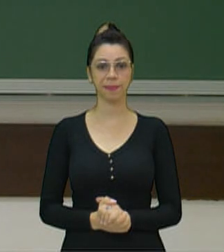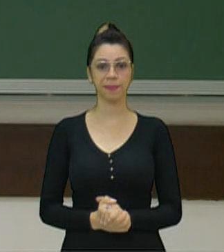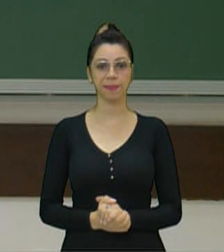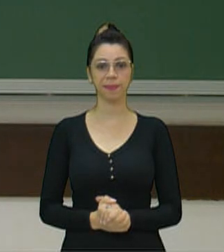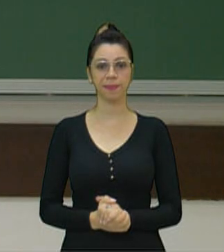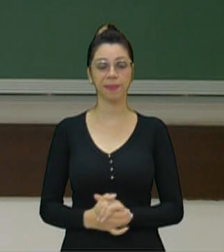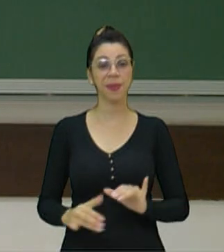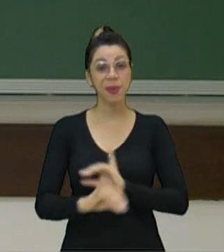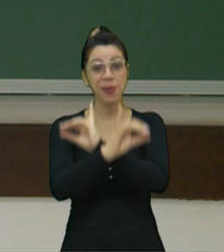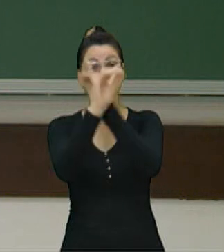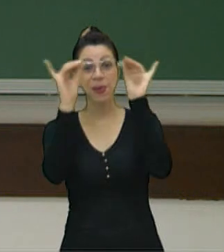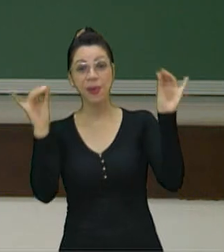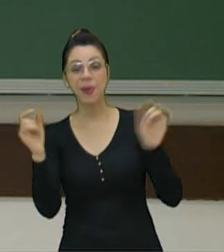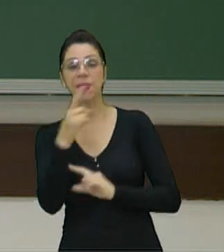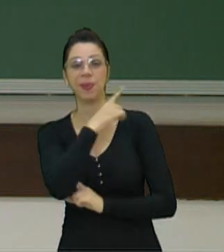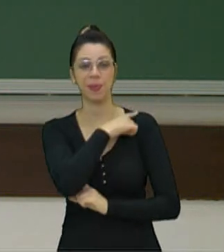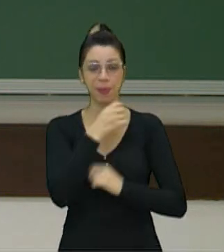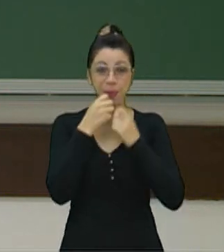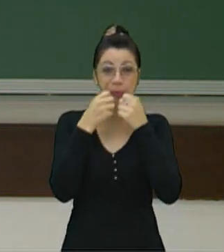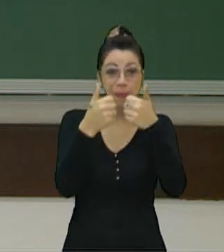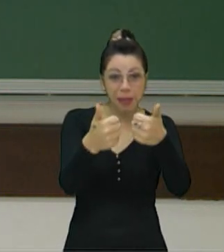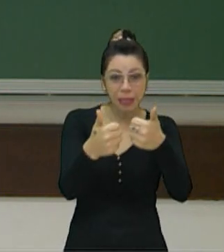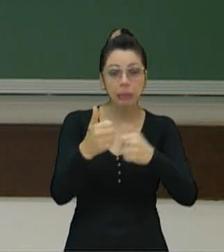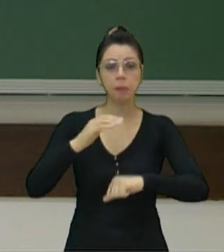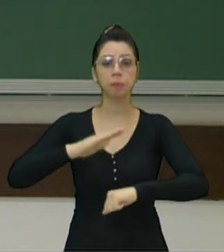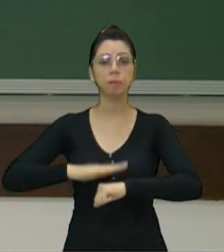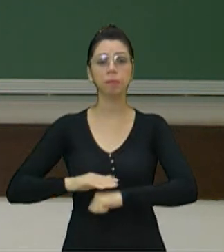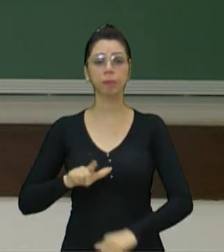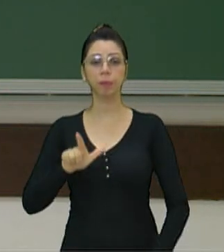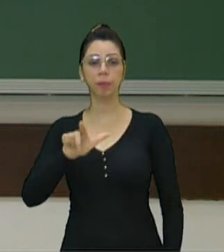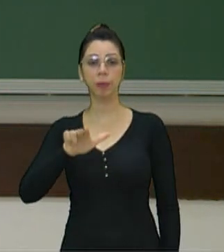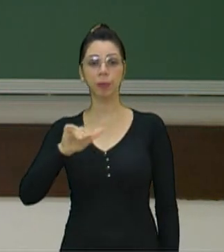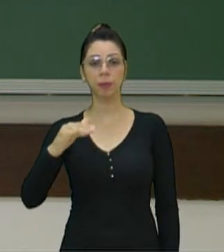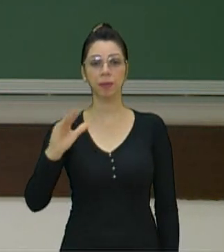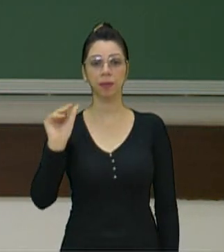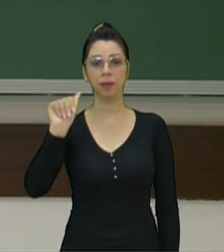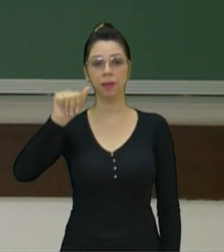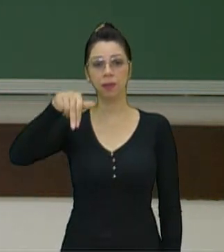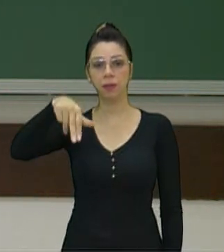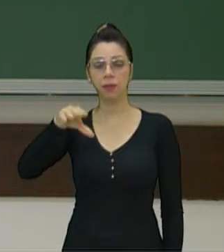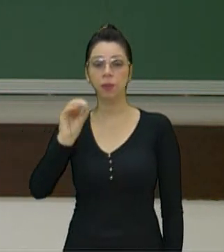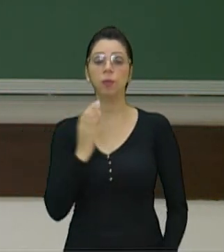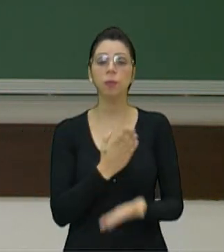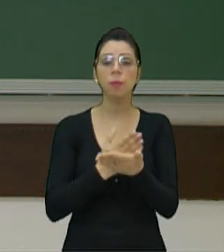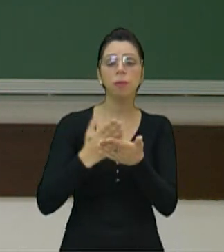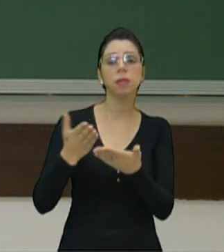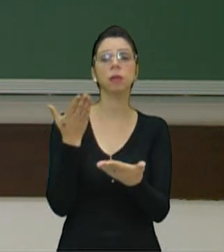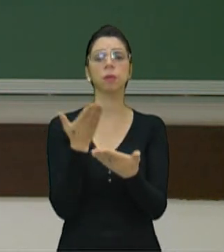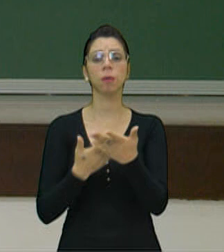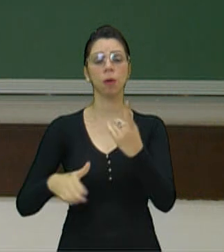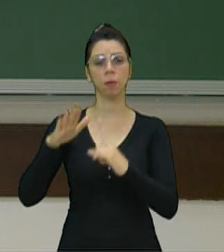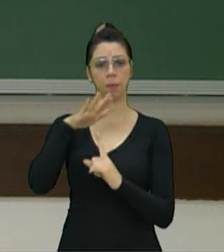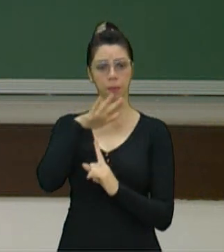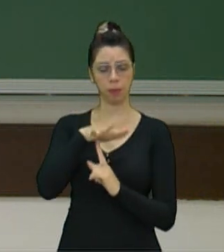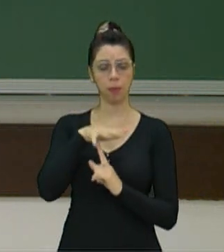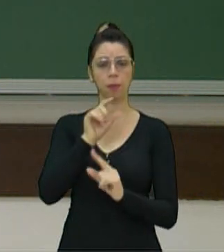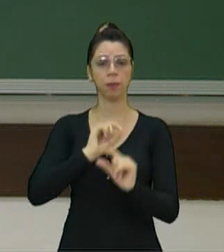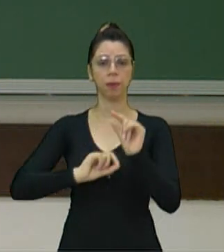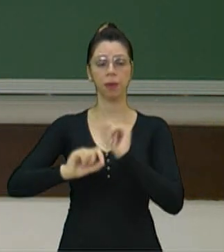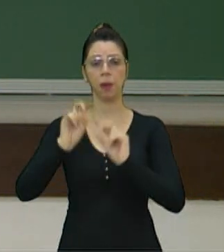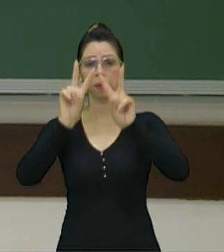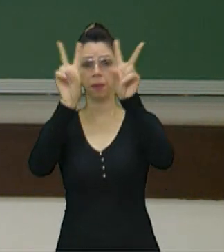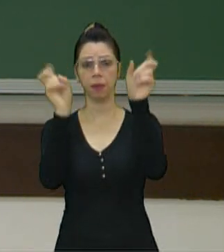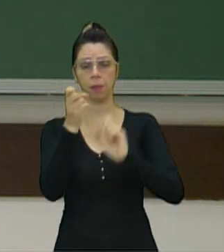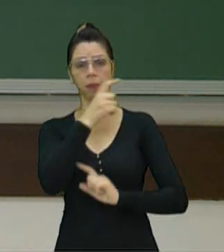Fala galera do primeiro ano, beleza? Sou o professor Luciano, estou iniciando com vocês no Aula Paraná, trazendo os assuntos de primeiro ano